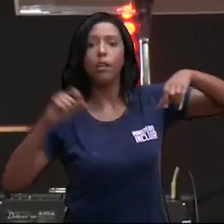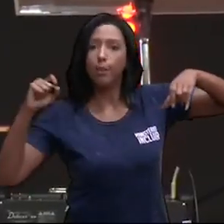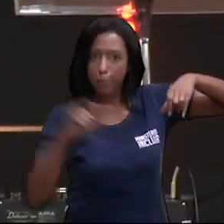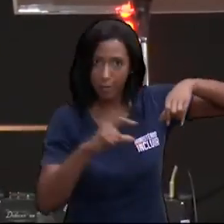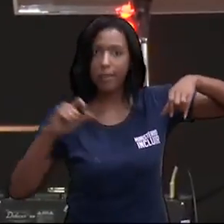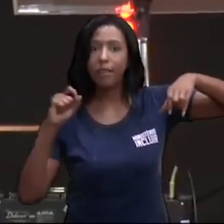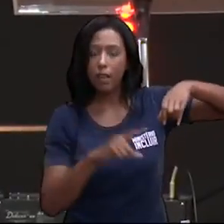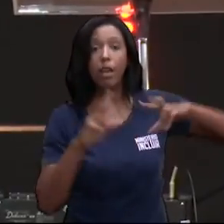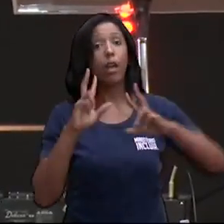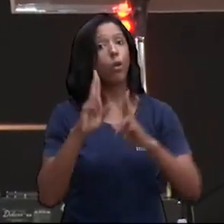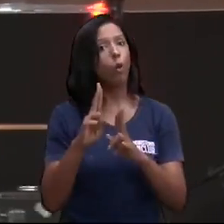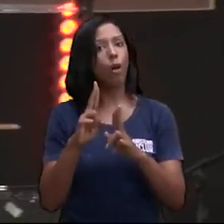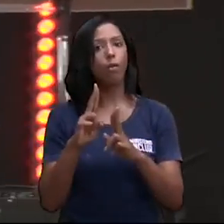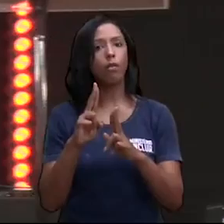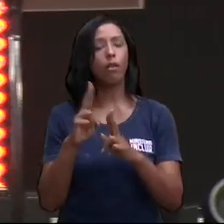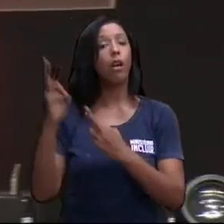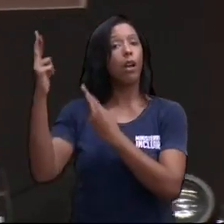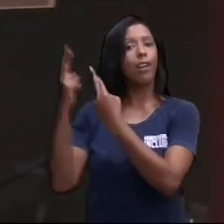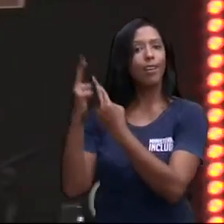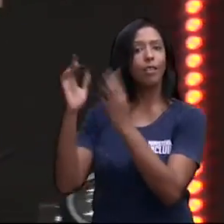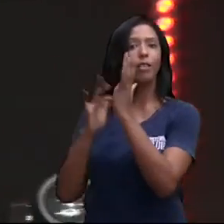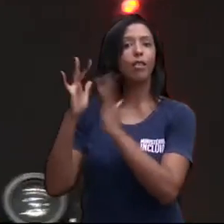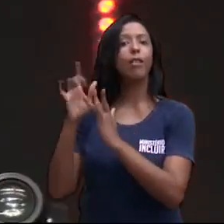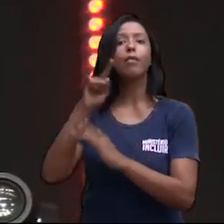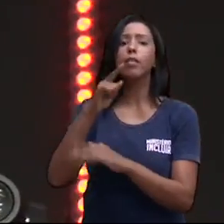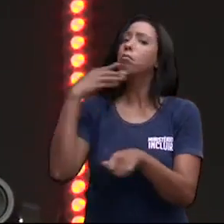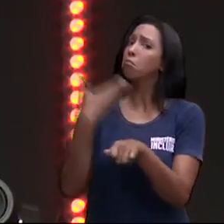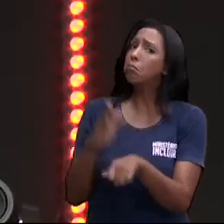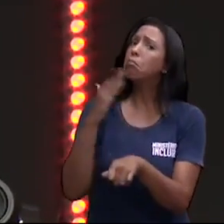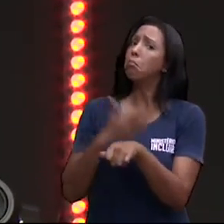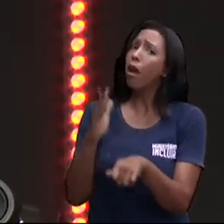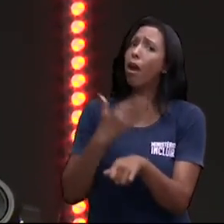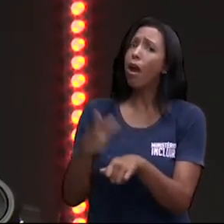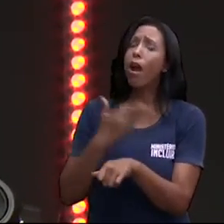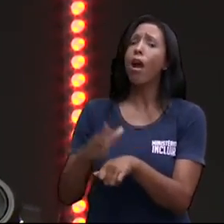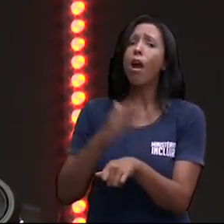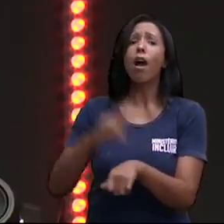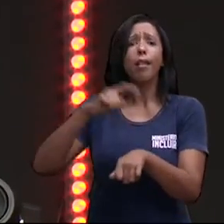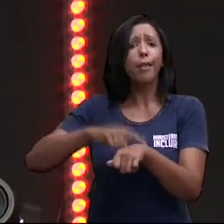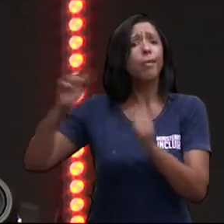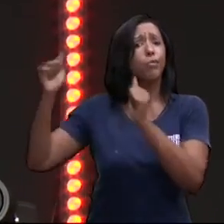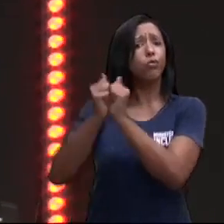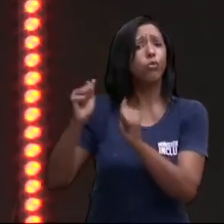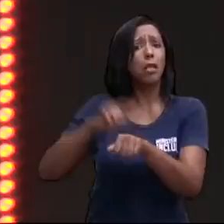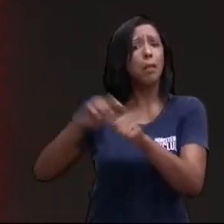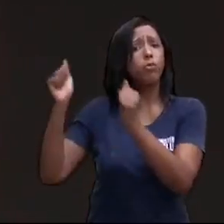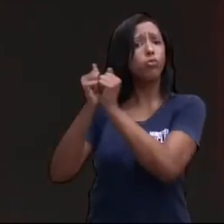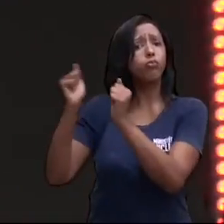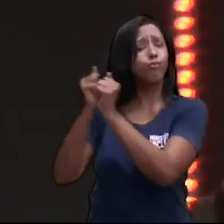e eles tão grande amigo teu melhor amigo pessoas que têm esse relacionamento com Jesus